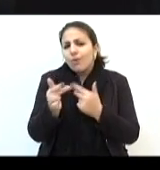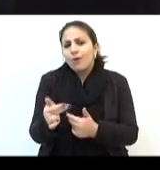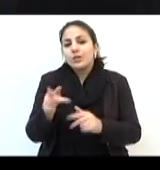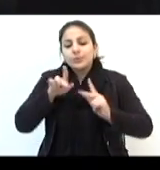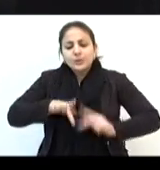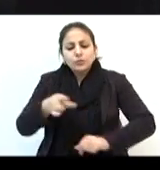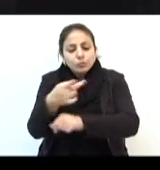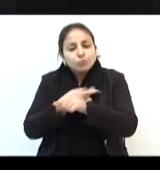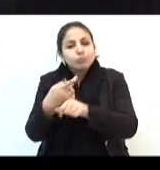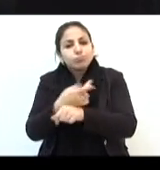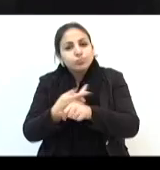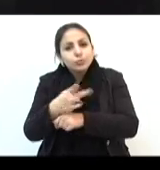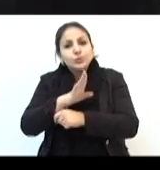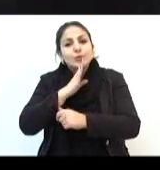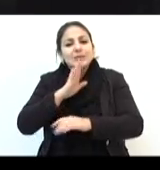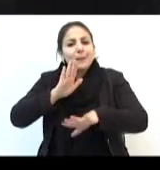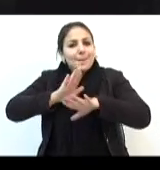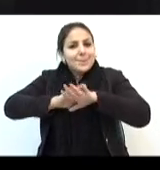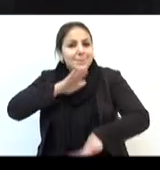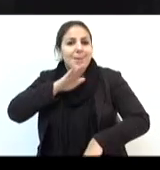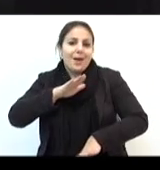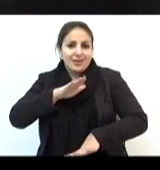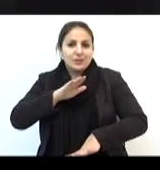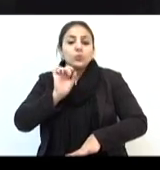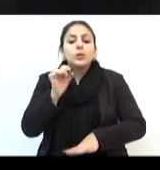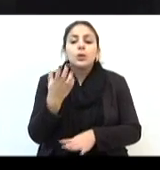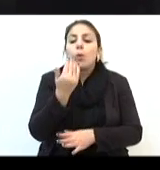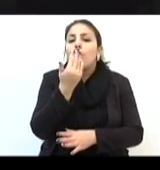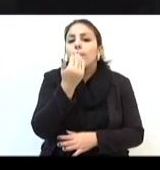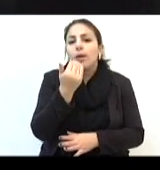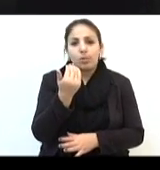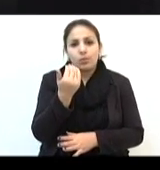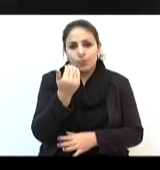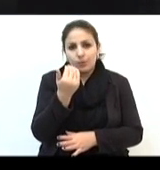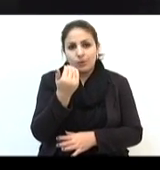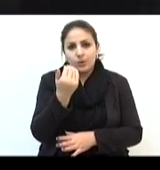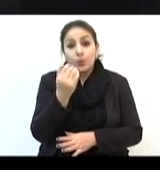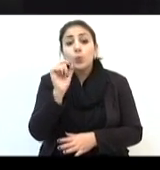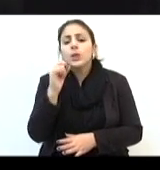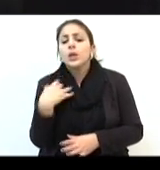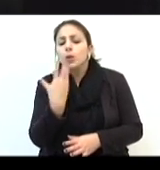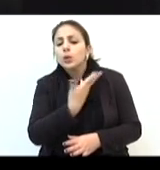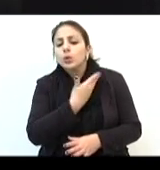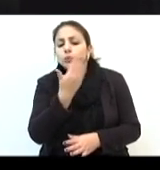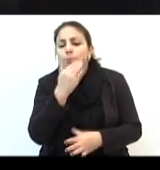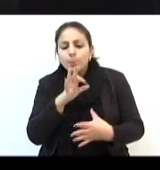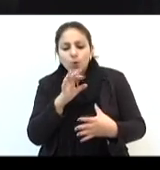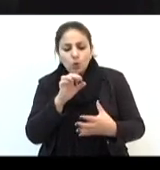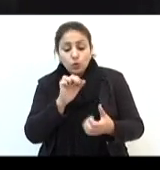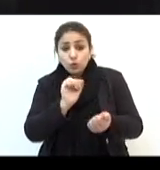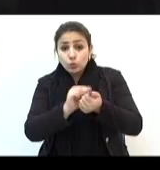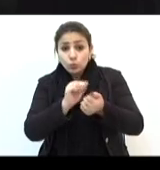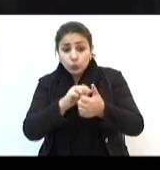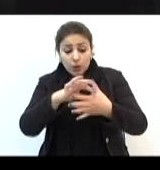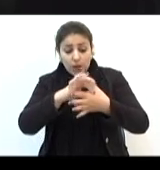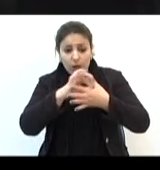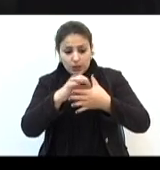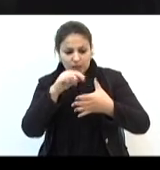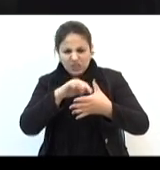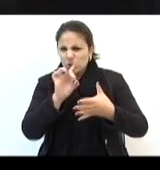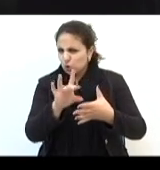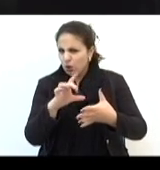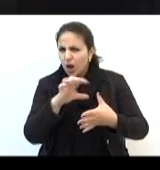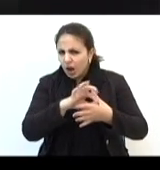pessoas busquem conhecer um pouquinho mais do que elas estão ingerindo, né? O que a gente come junto quando a gente está comendo a